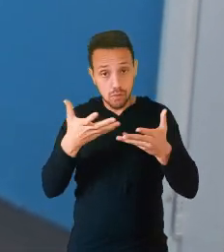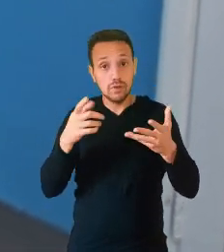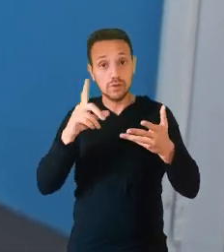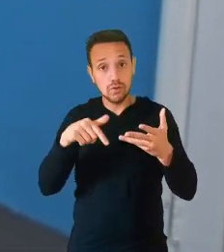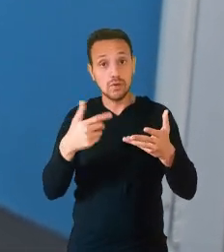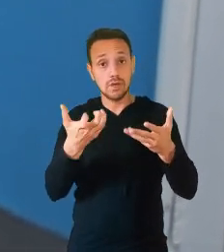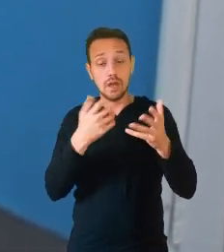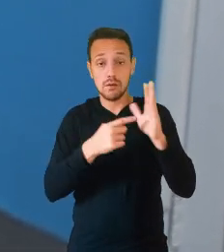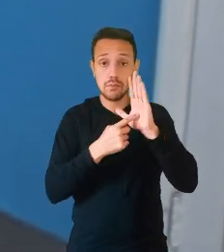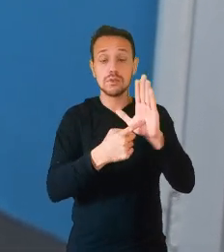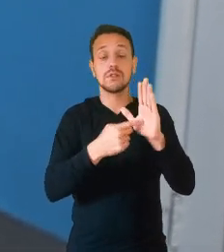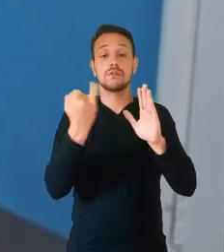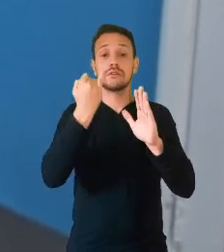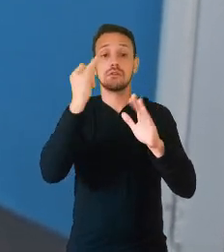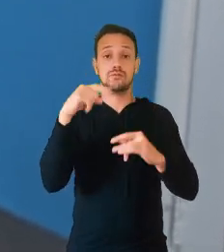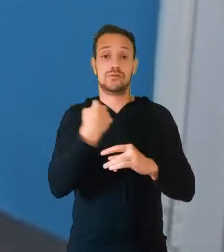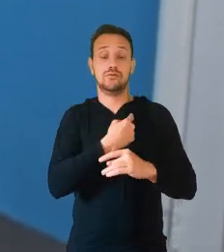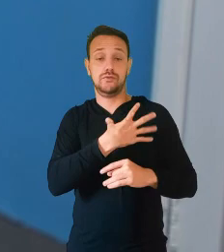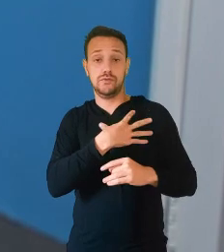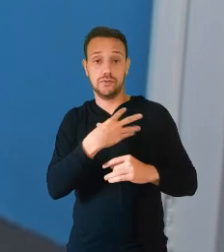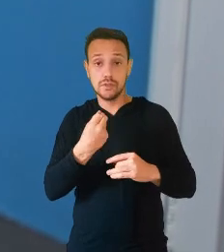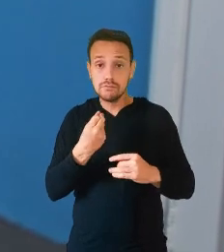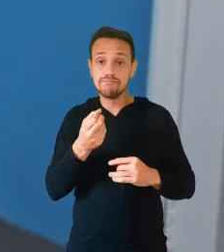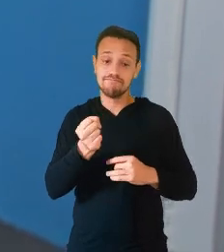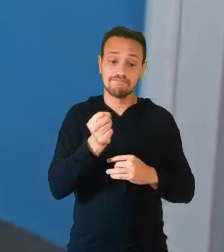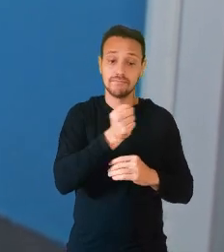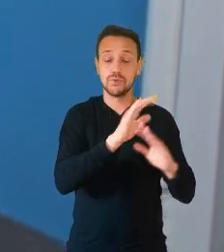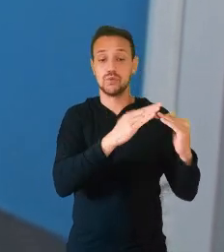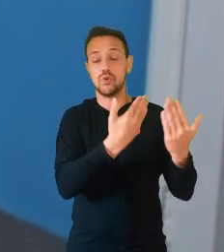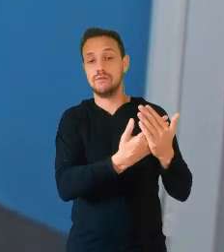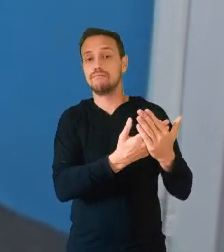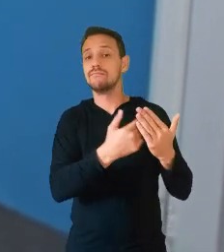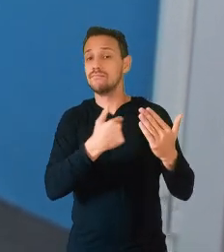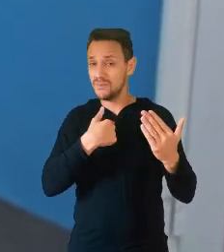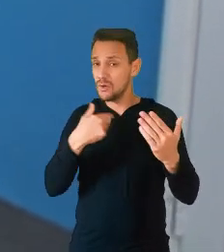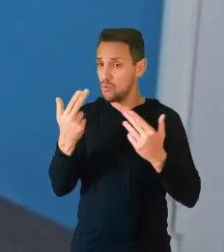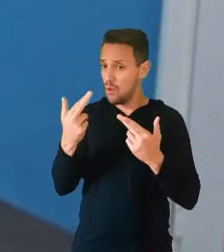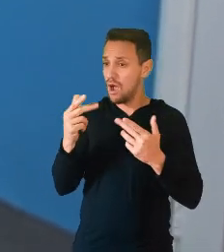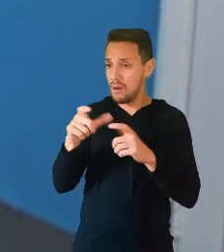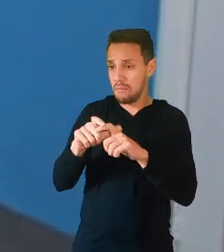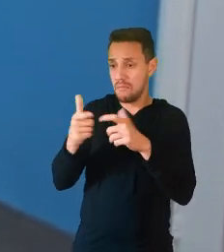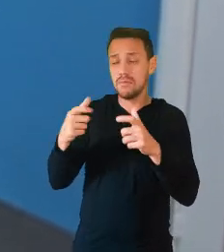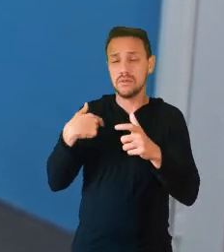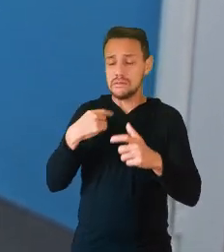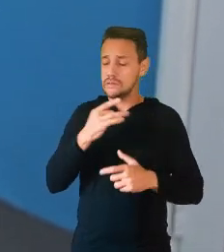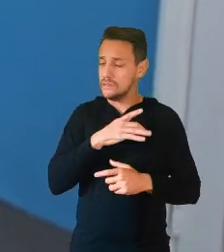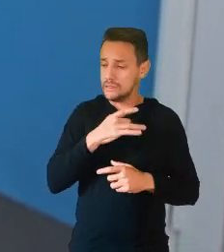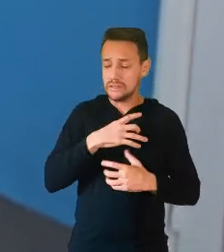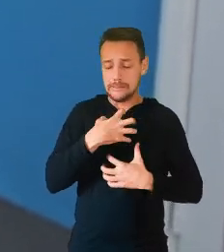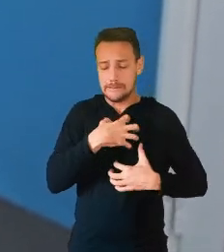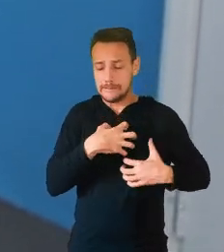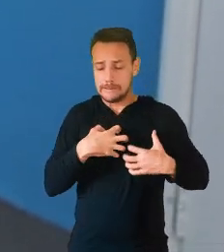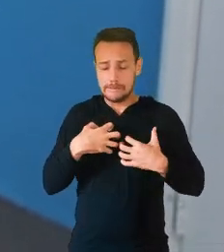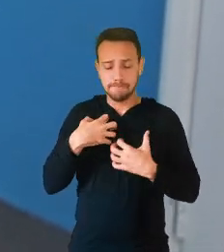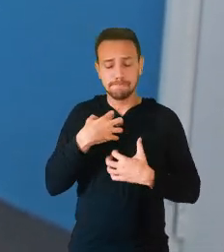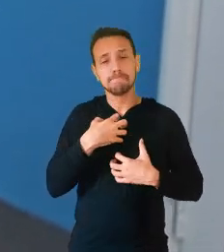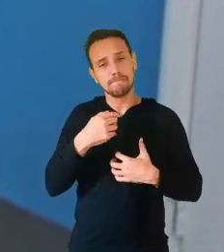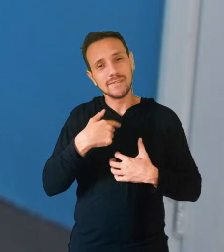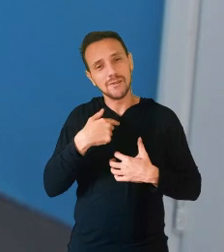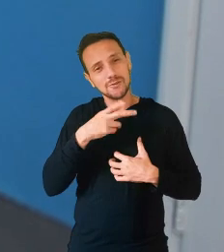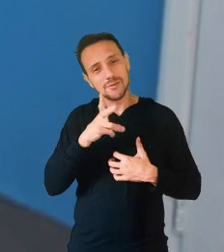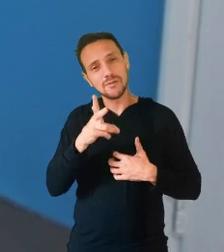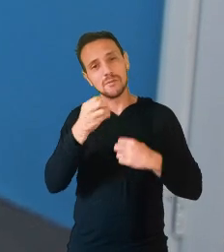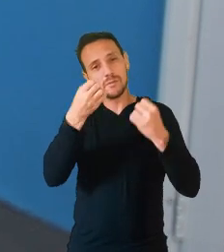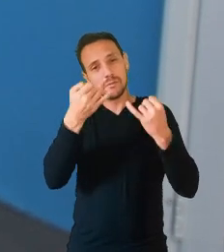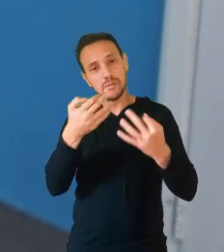E que assim como a maioria, eu também passei por medo, por angústia, né, Lude? Eu sempre trago essa história do Gu,